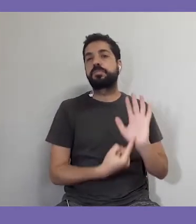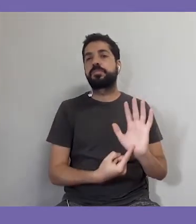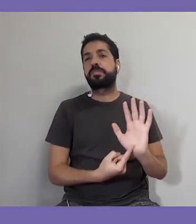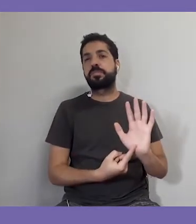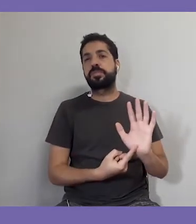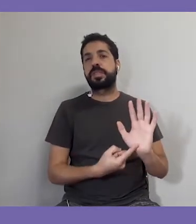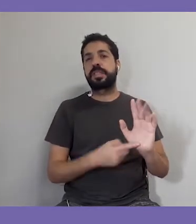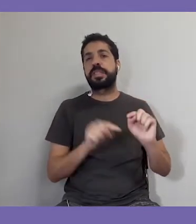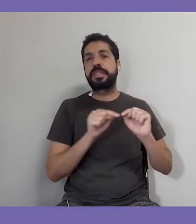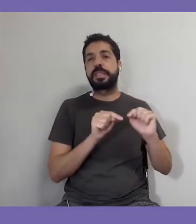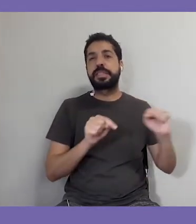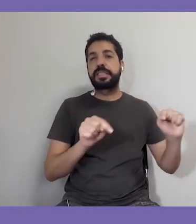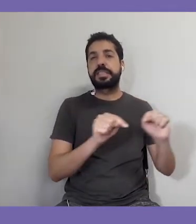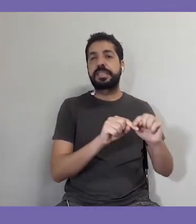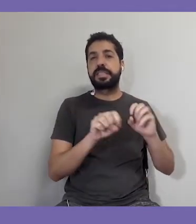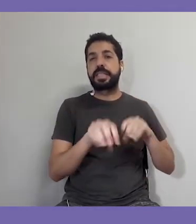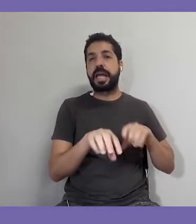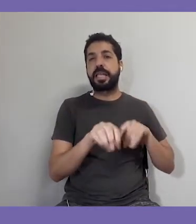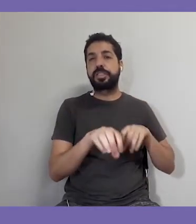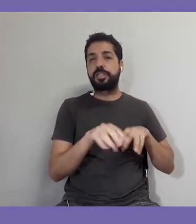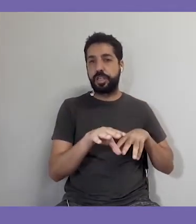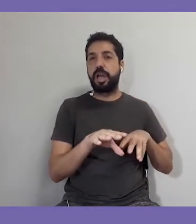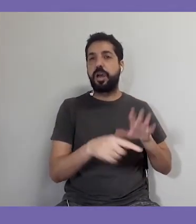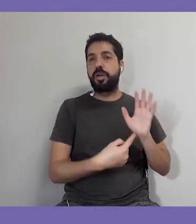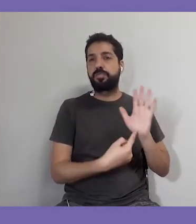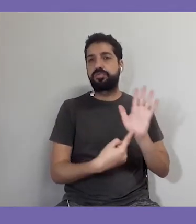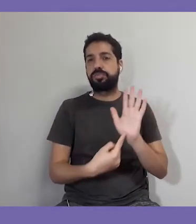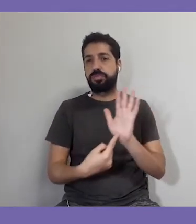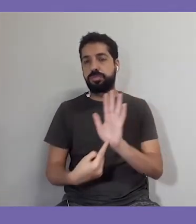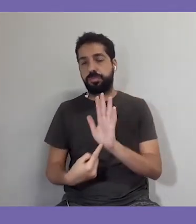a gente exibiu em algumas salas de aulas também, né?